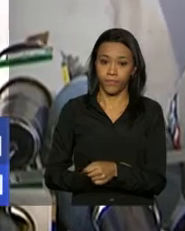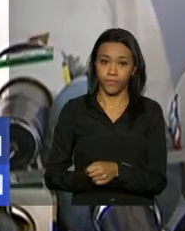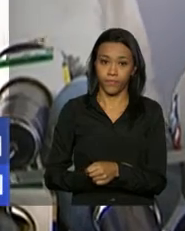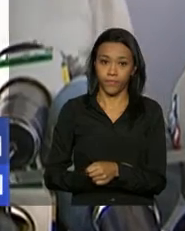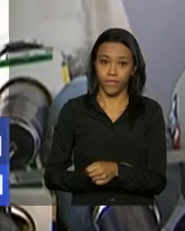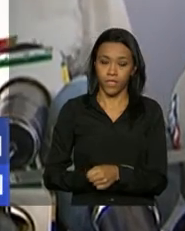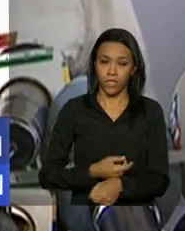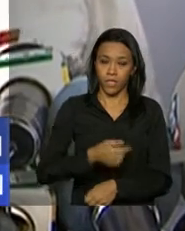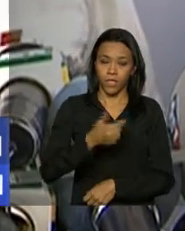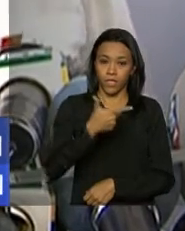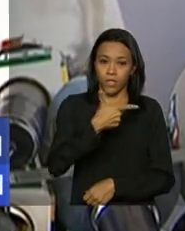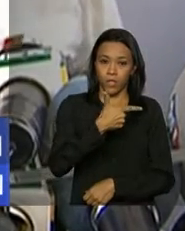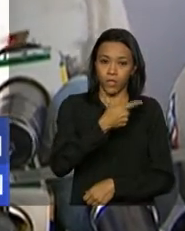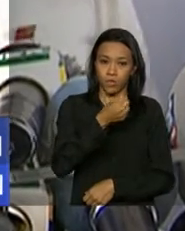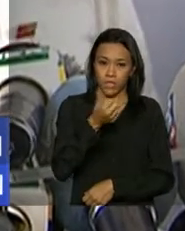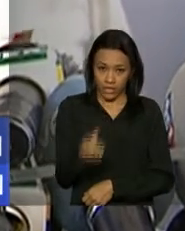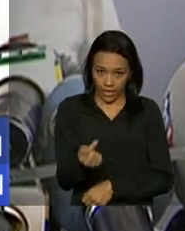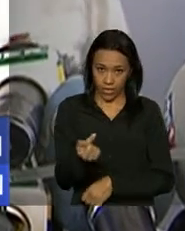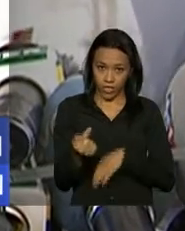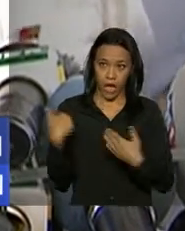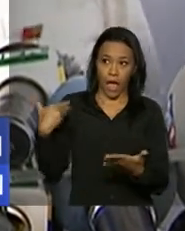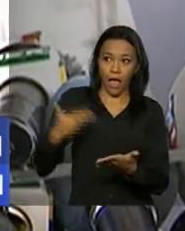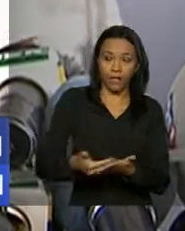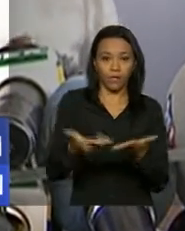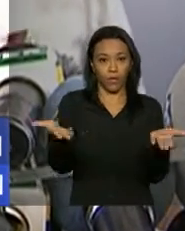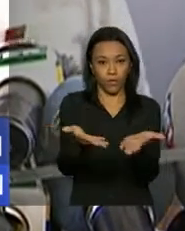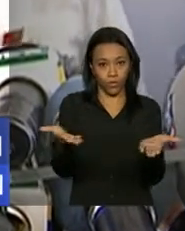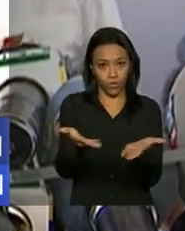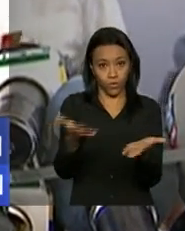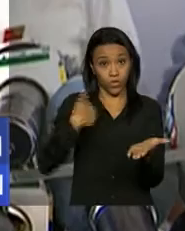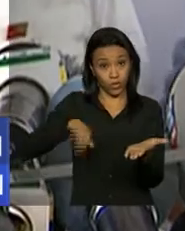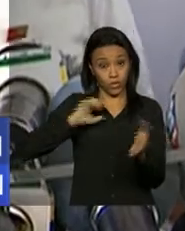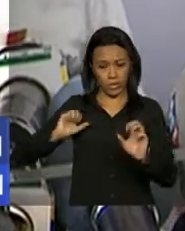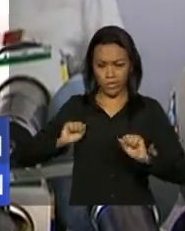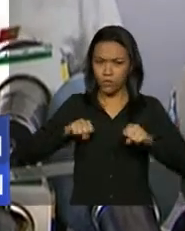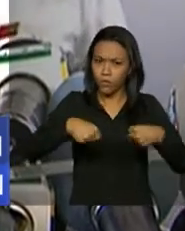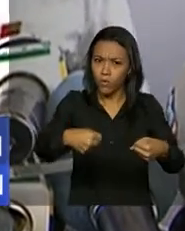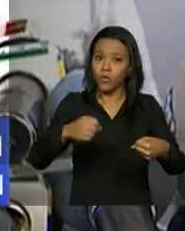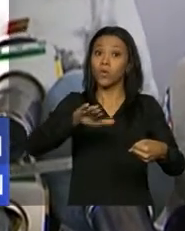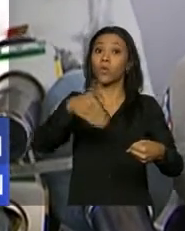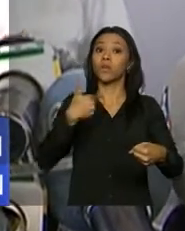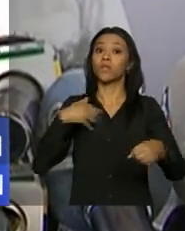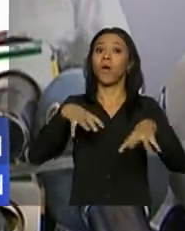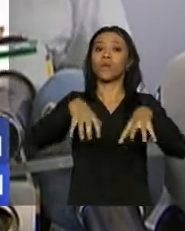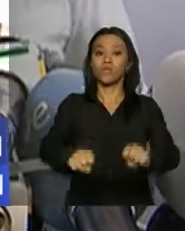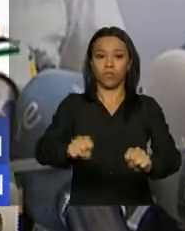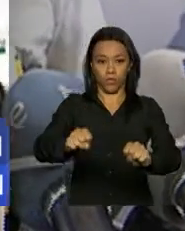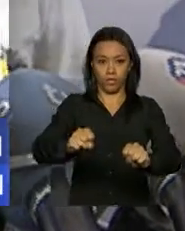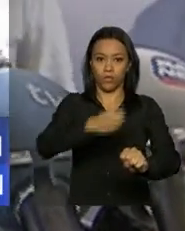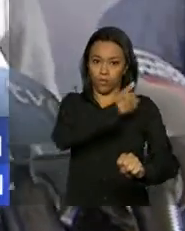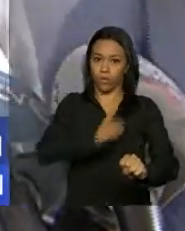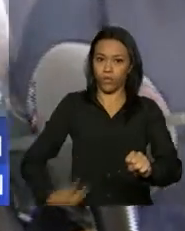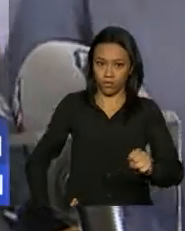De 2007 até hoje, nós fizemos um imenso esforço. Quando eu cheguei ao governo,